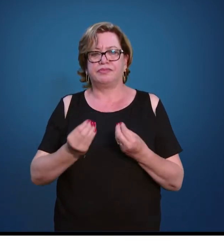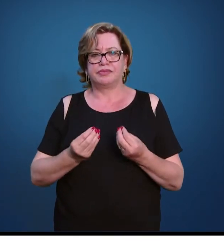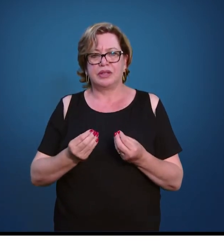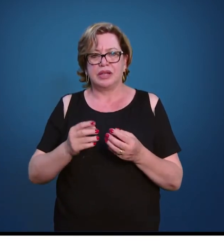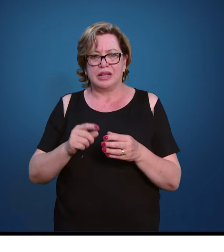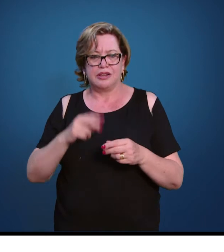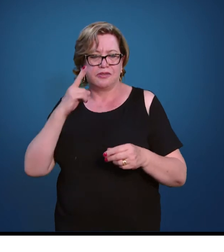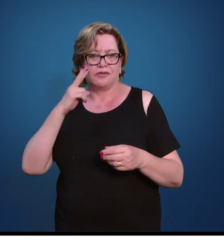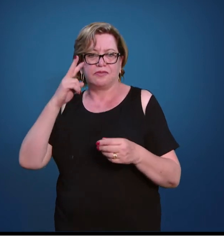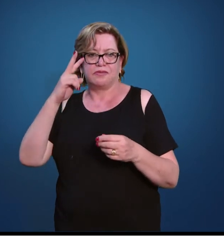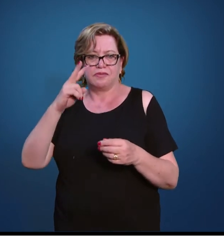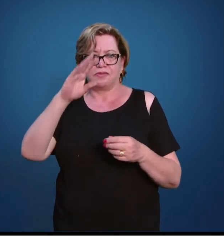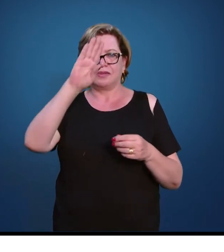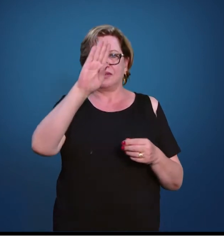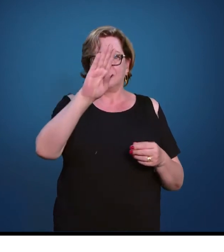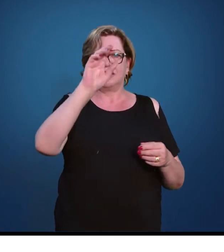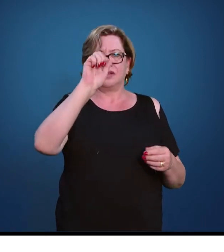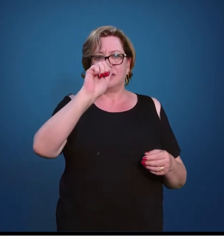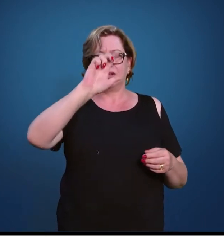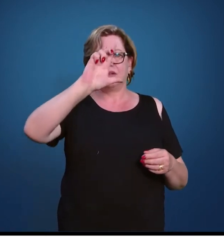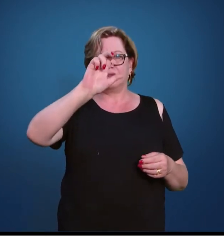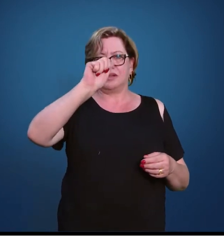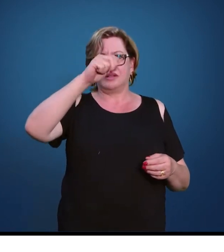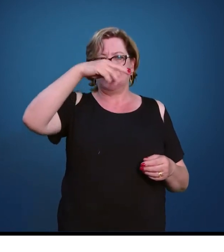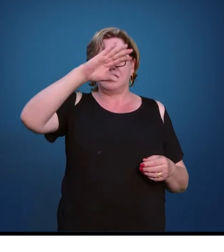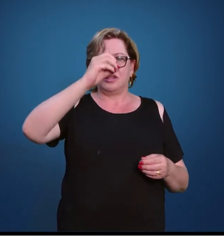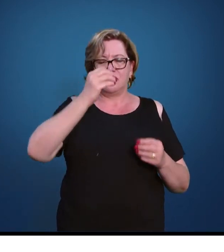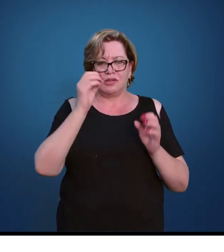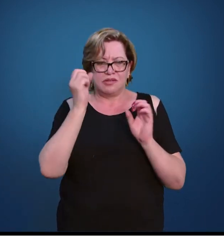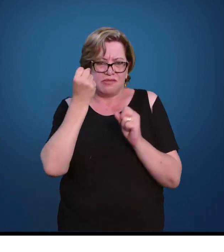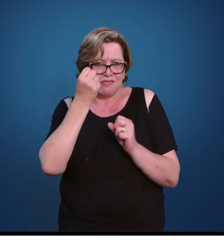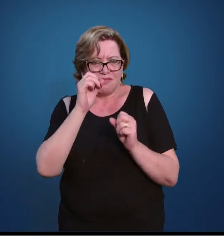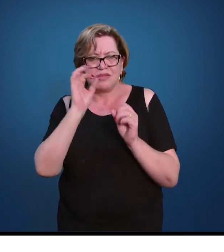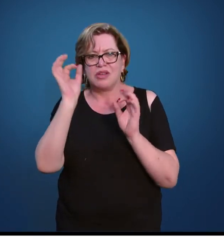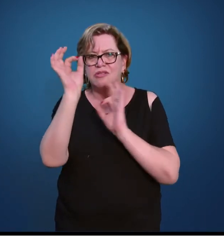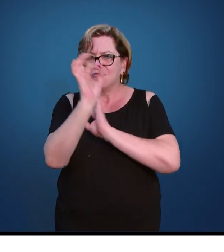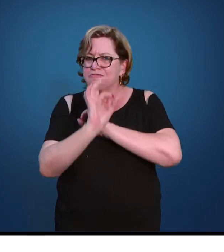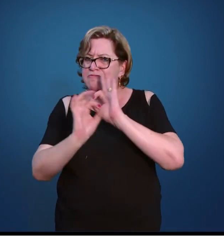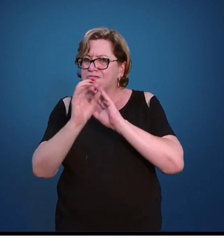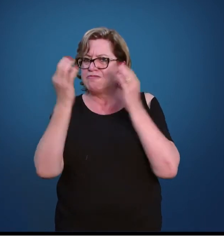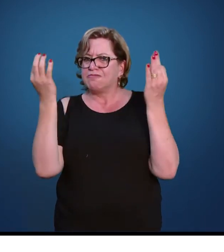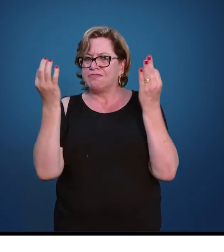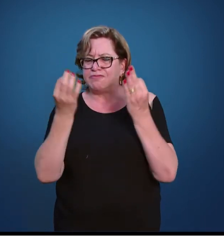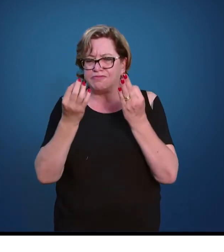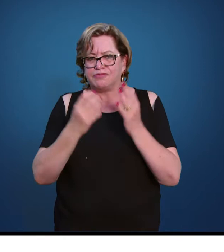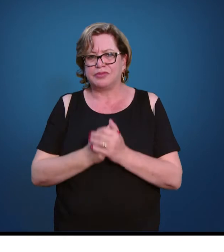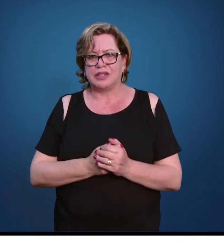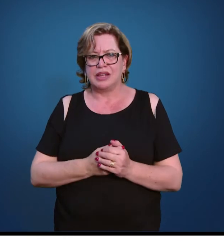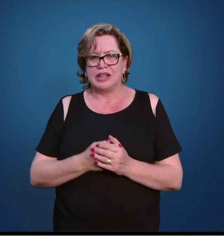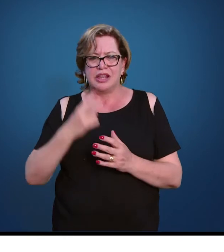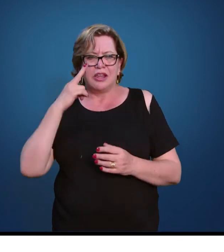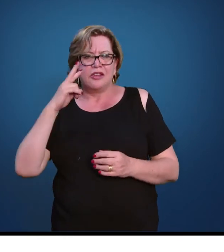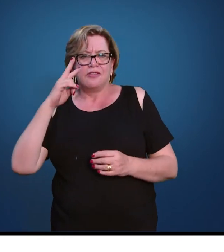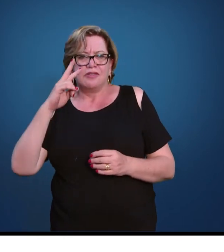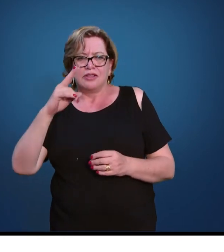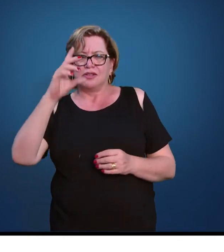Eles pegam um balanço patrimonial e olham para ver se ele está bem estruturado. Eles vão na